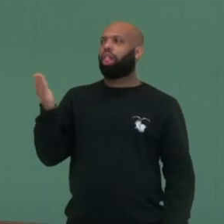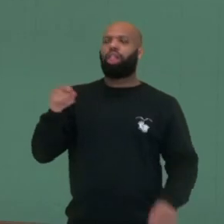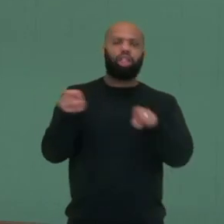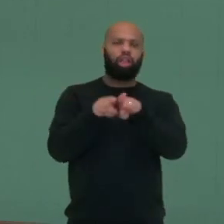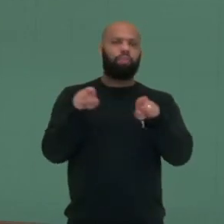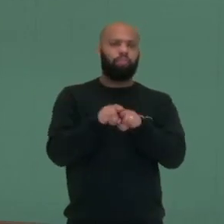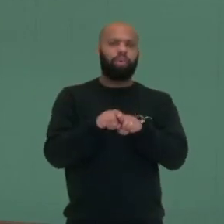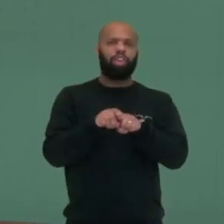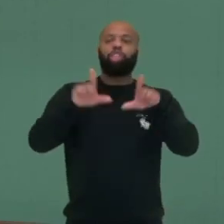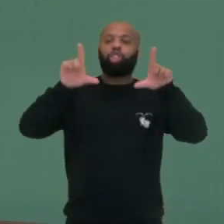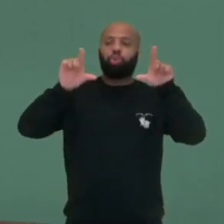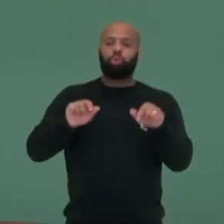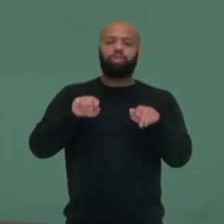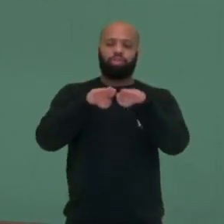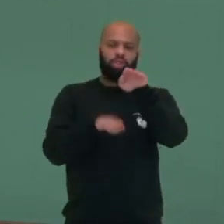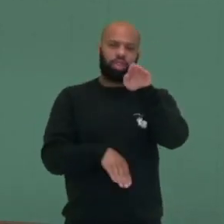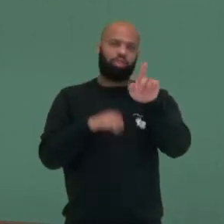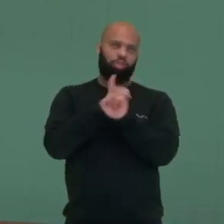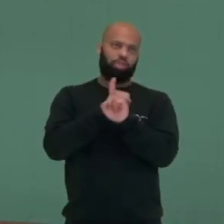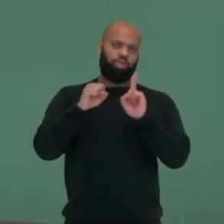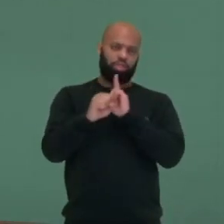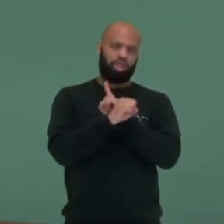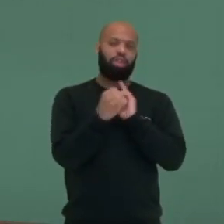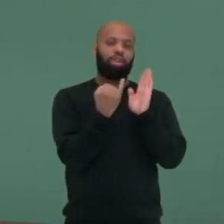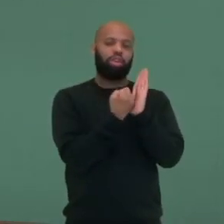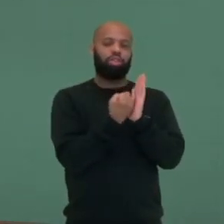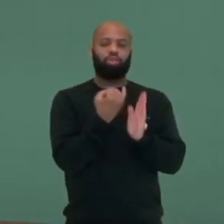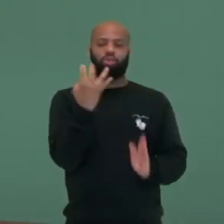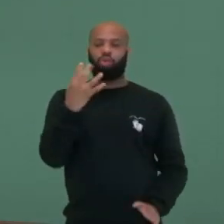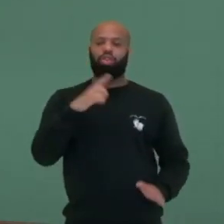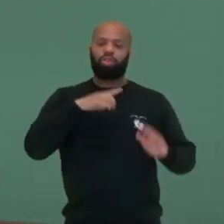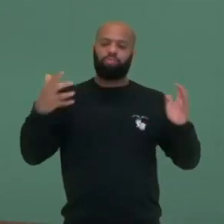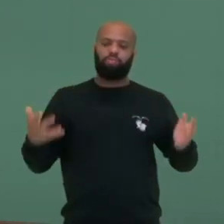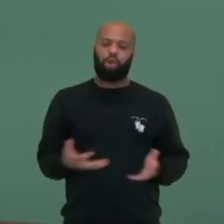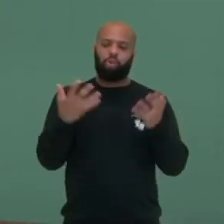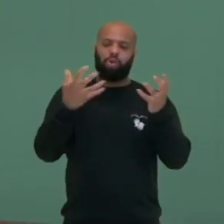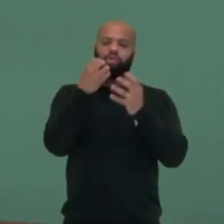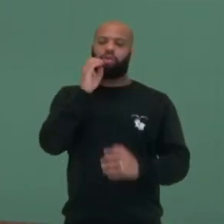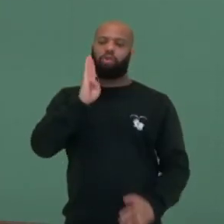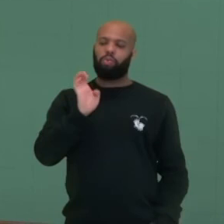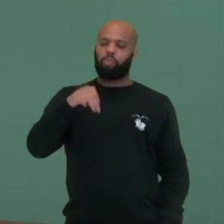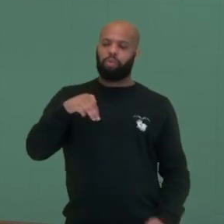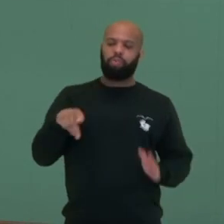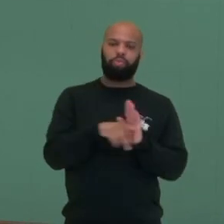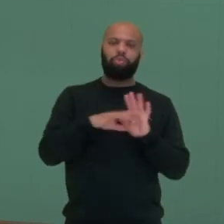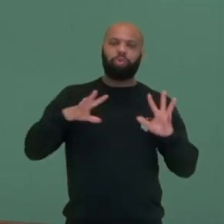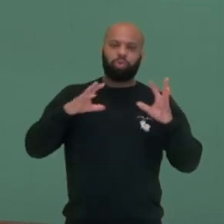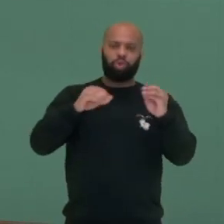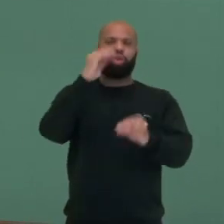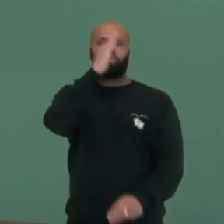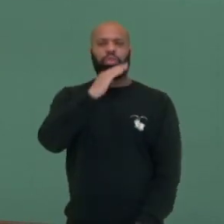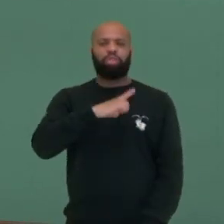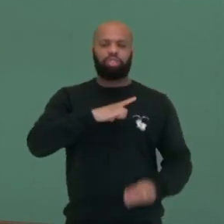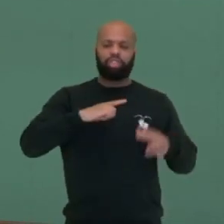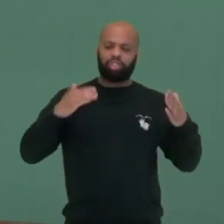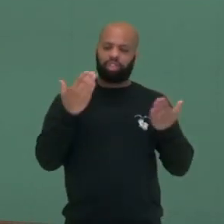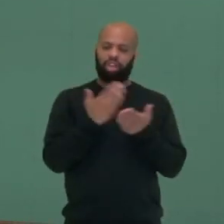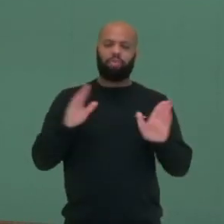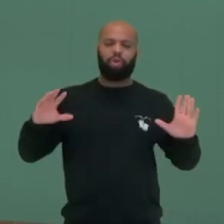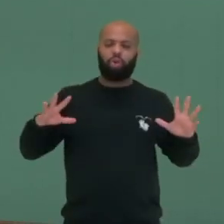desigualdade social. O inciso 4º, promover o bem de todos, e o Brasil é um país que deve acabar com todas as formas